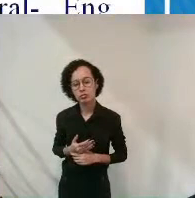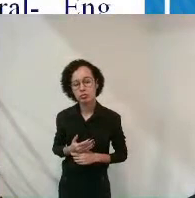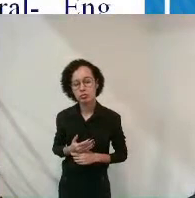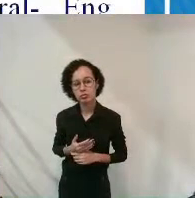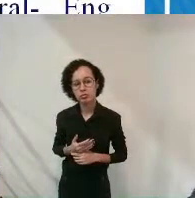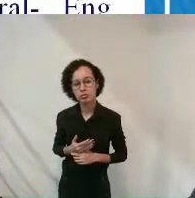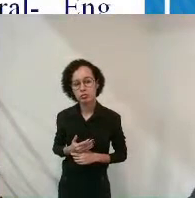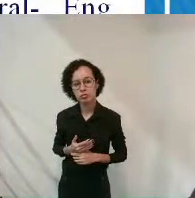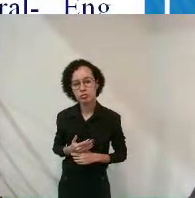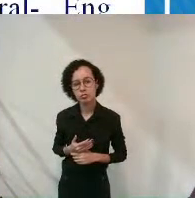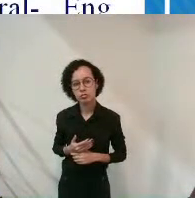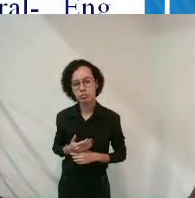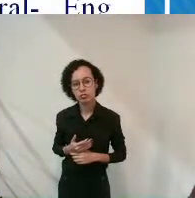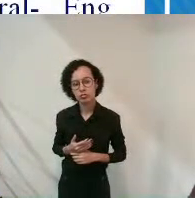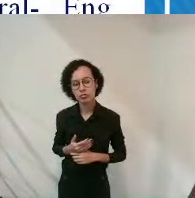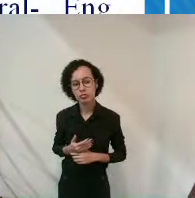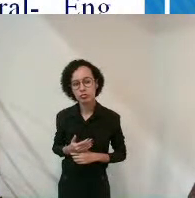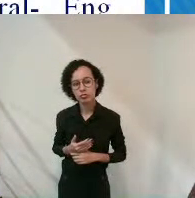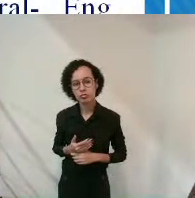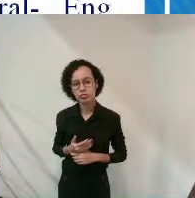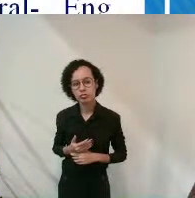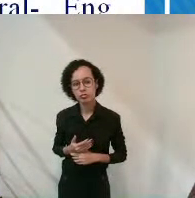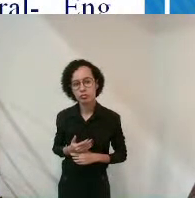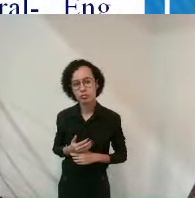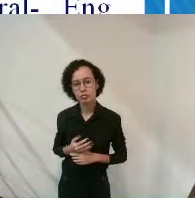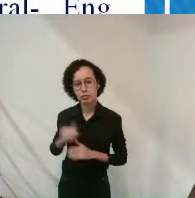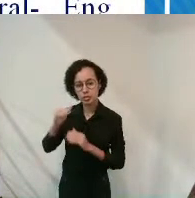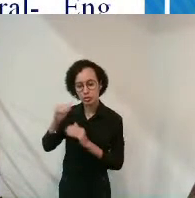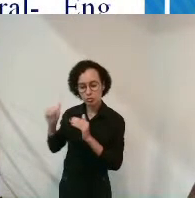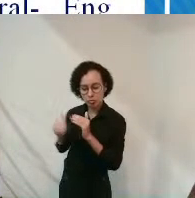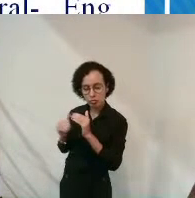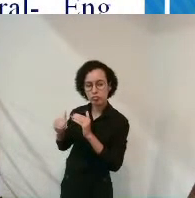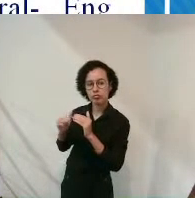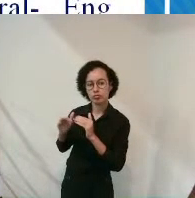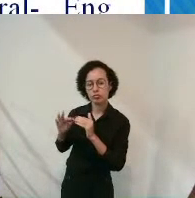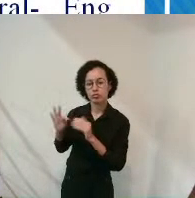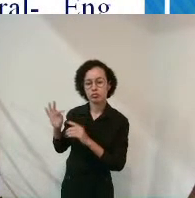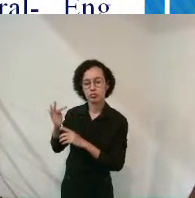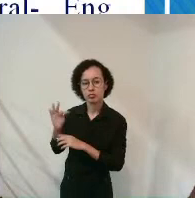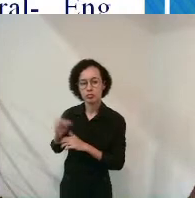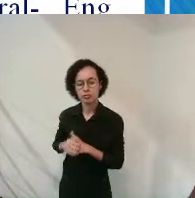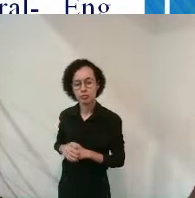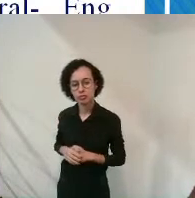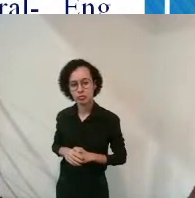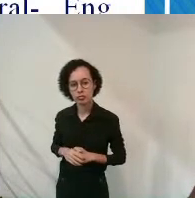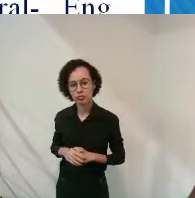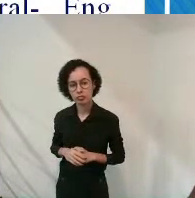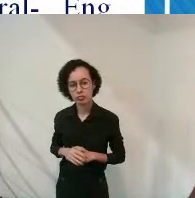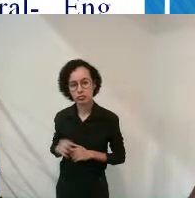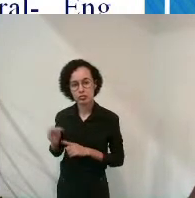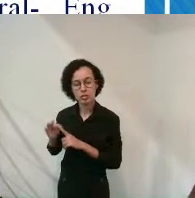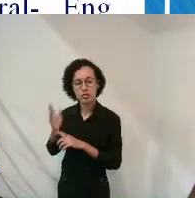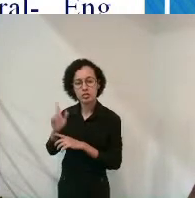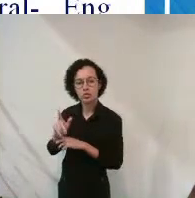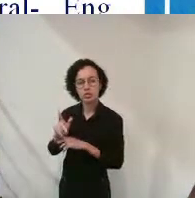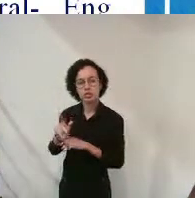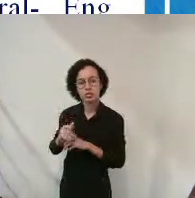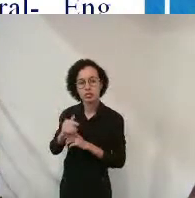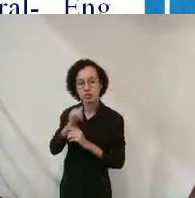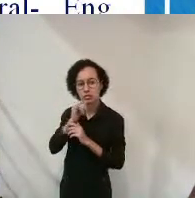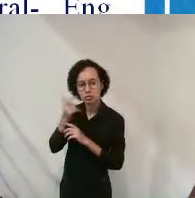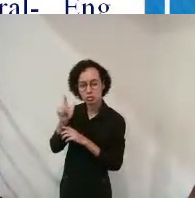a questão aqui do Baixo Tocantins. Então, um exemplo diferente que eu queria